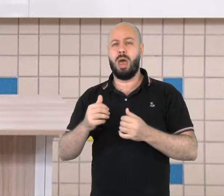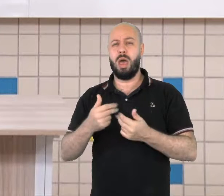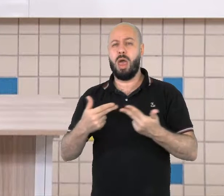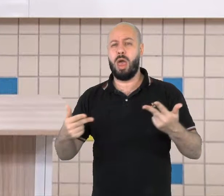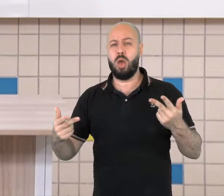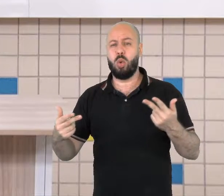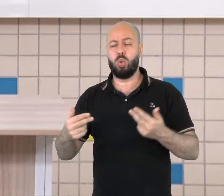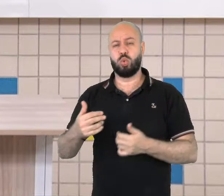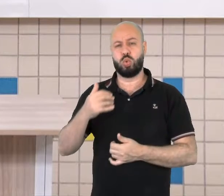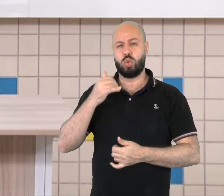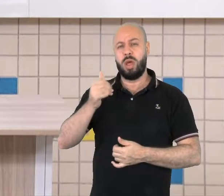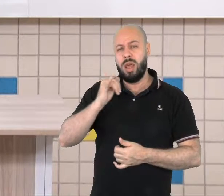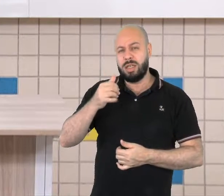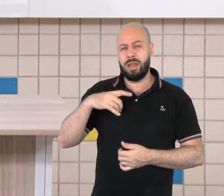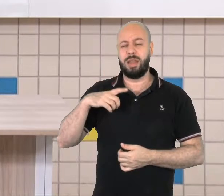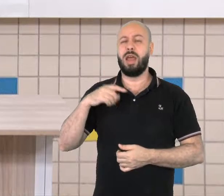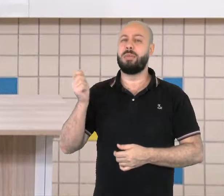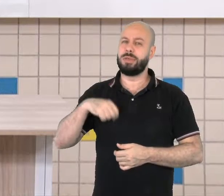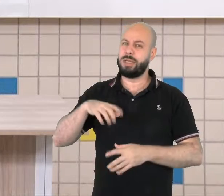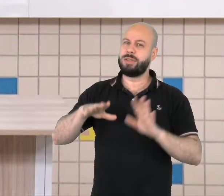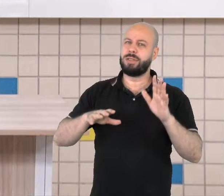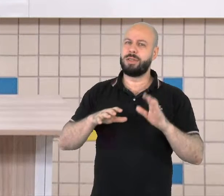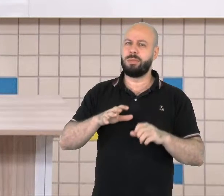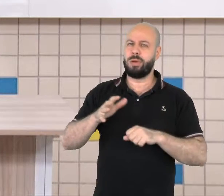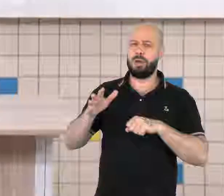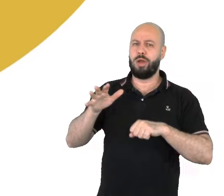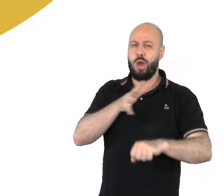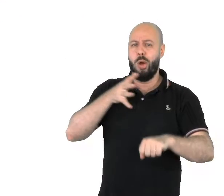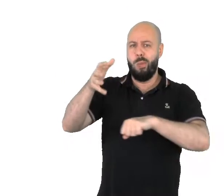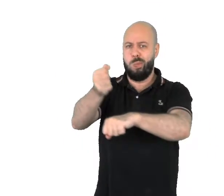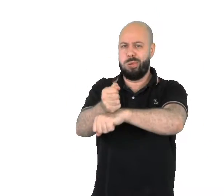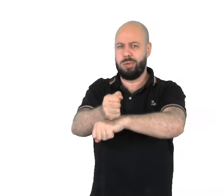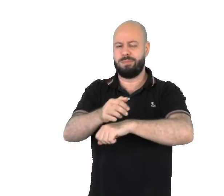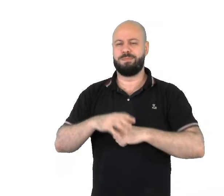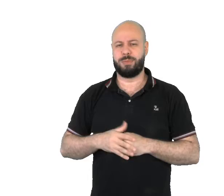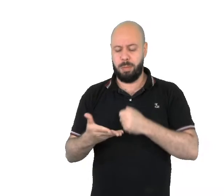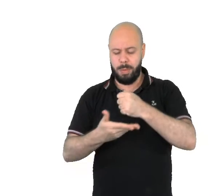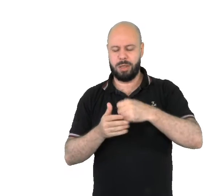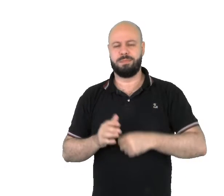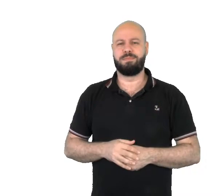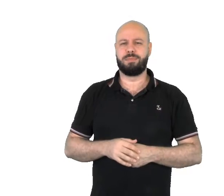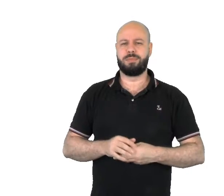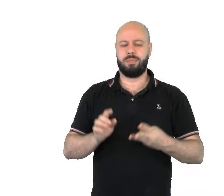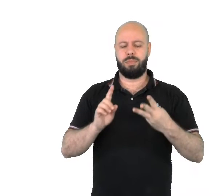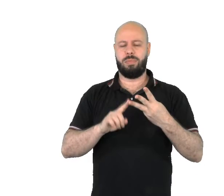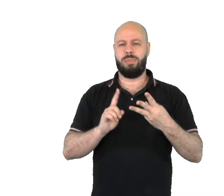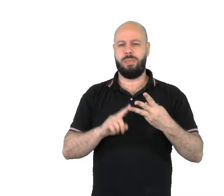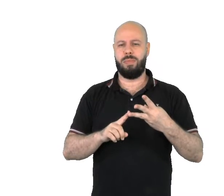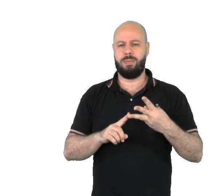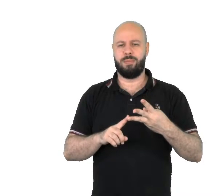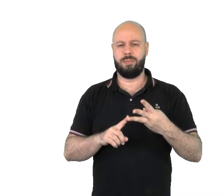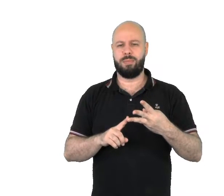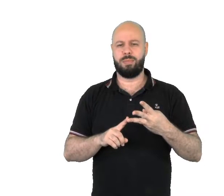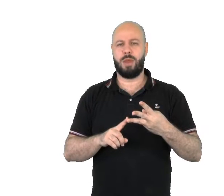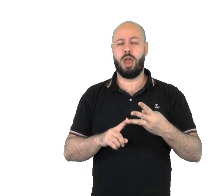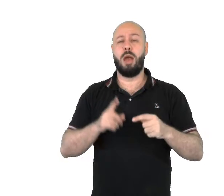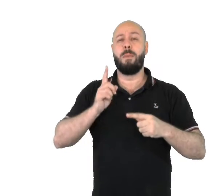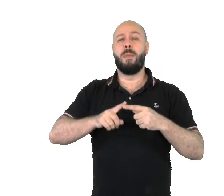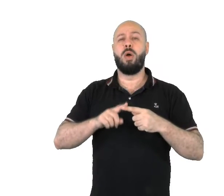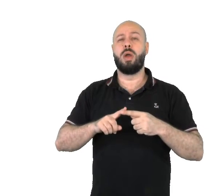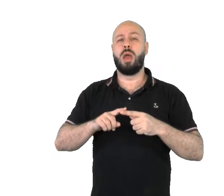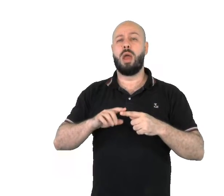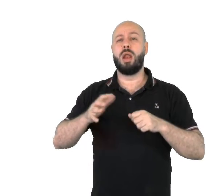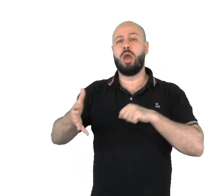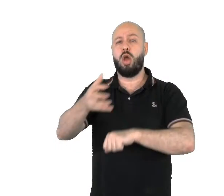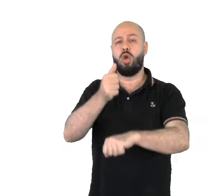dos motivos também da colonização. E o terceiro, pessoal, o terceiro motivo da colonização é